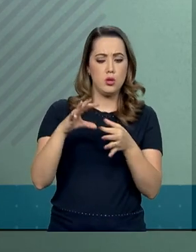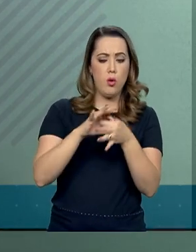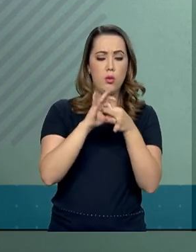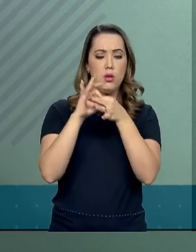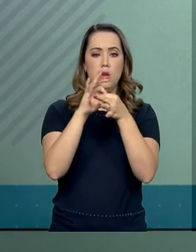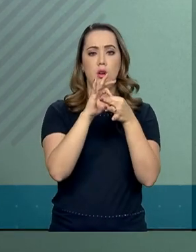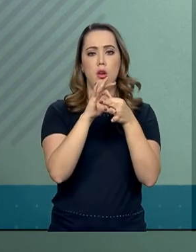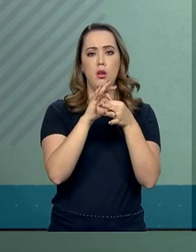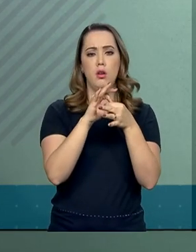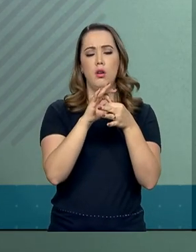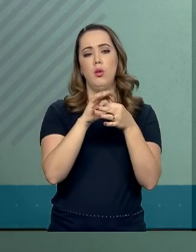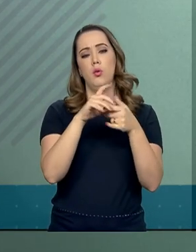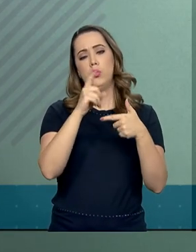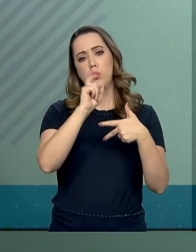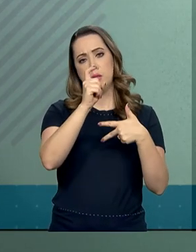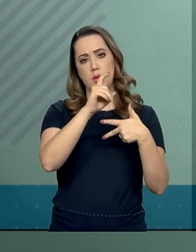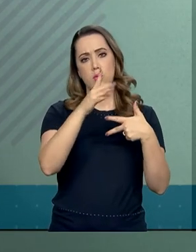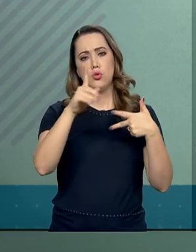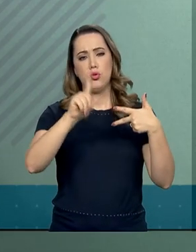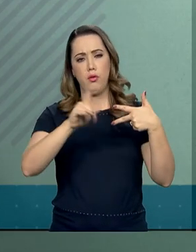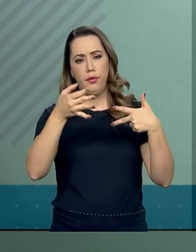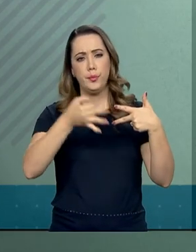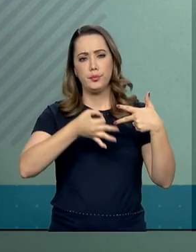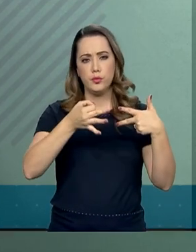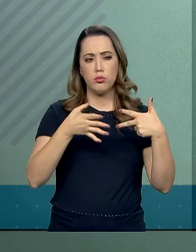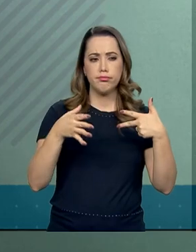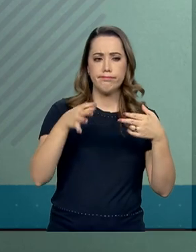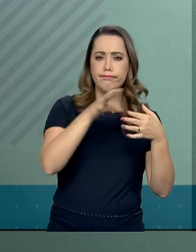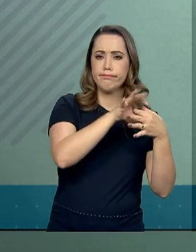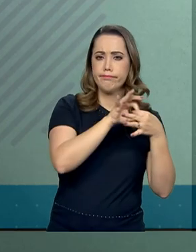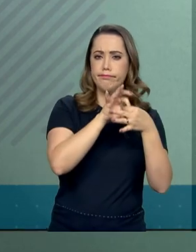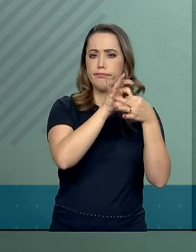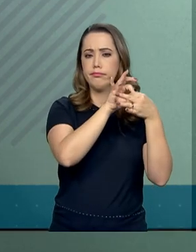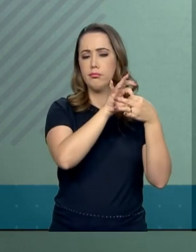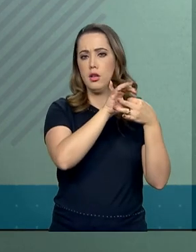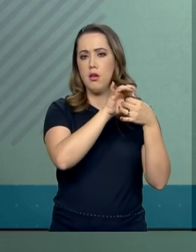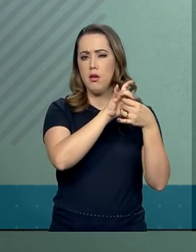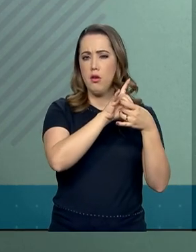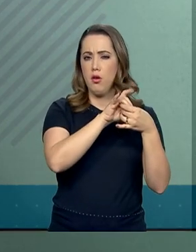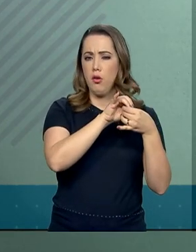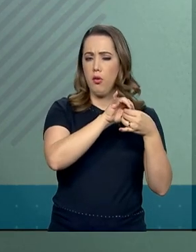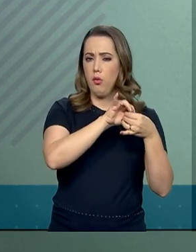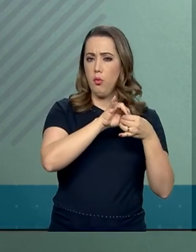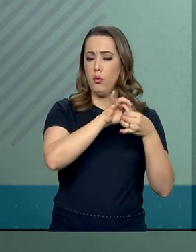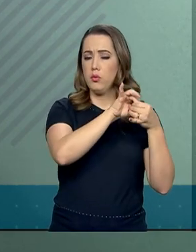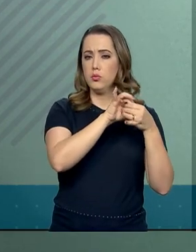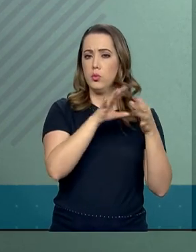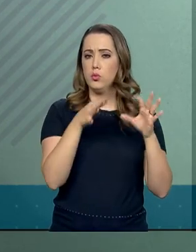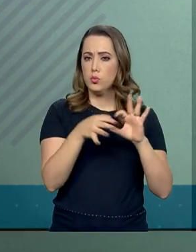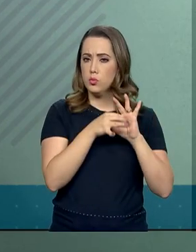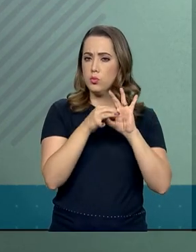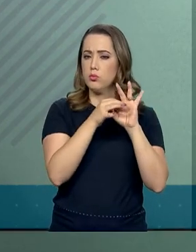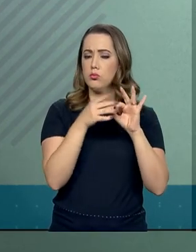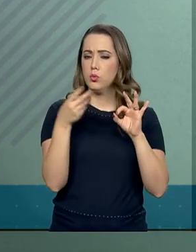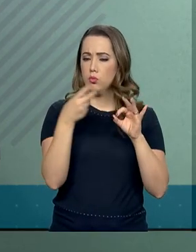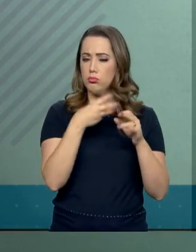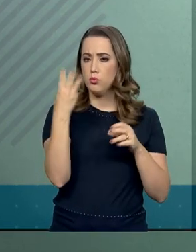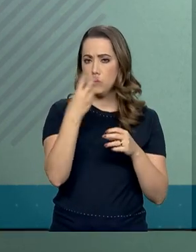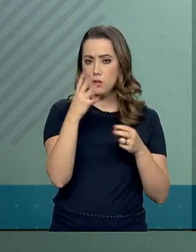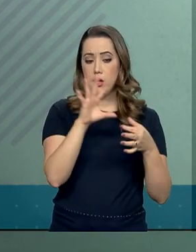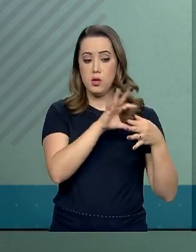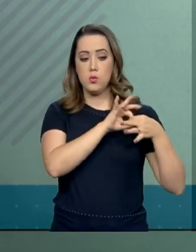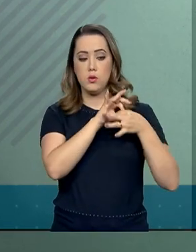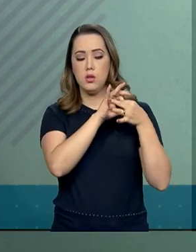é palma palmo pelo congresso ou seja pelo poder legislativo pelo poder judiciário e pelo poder executivo o